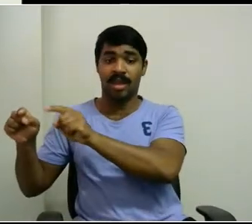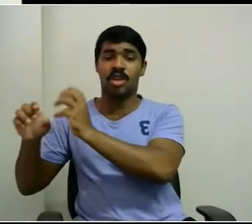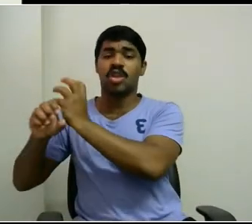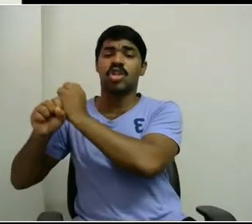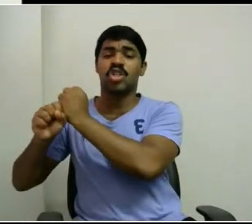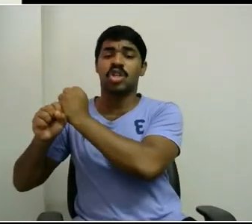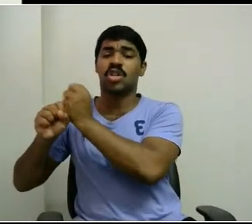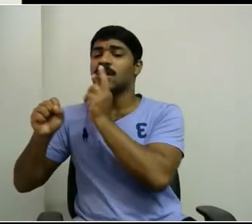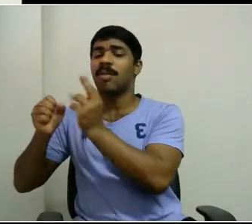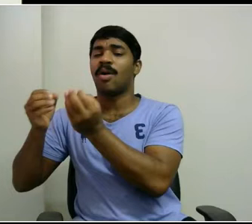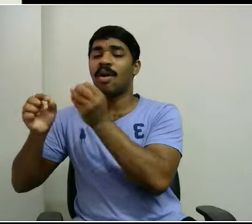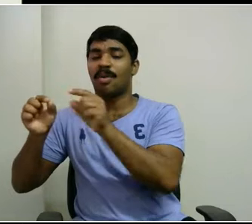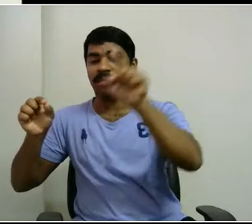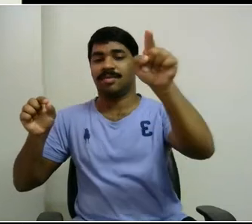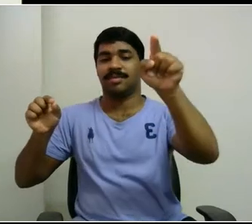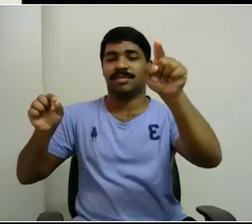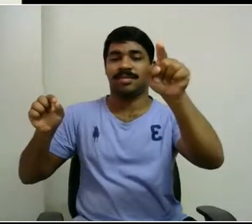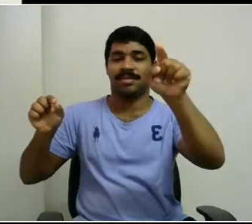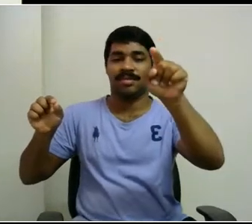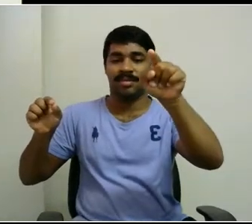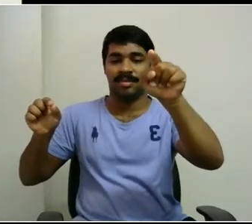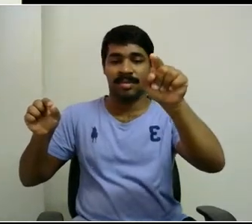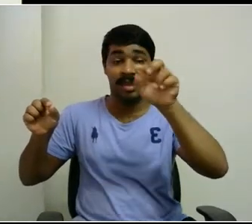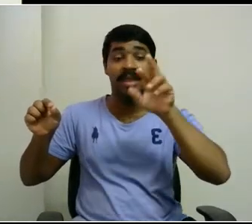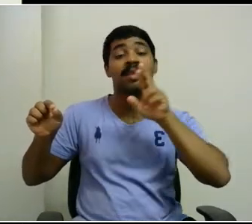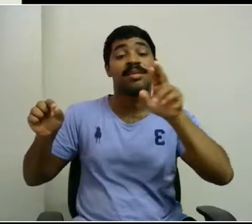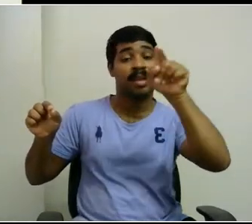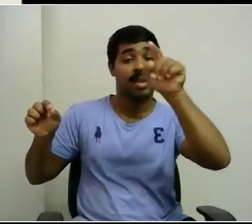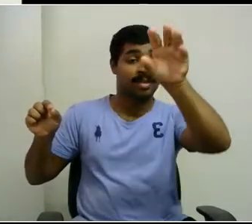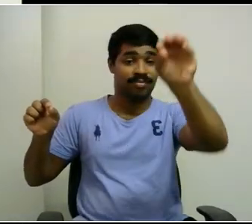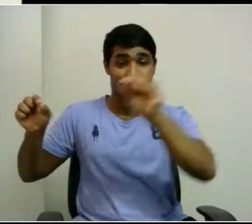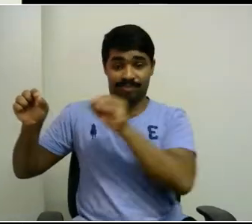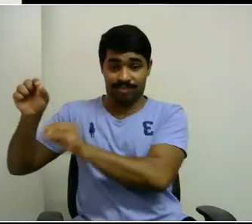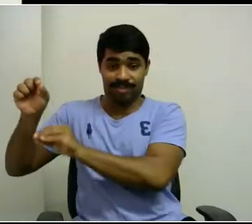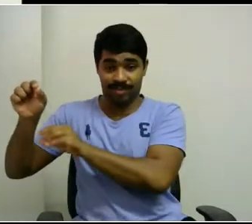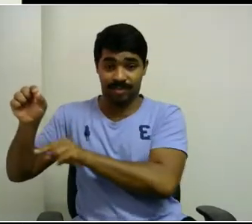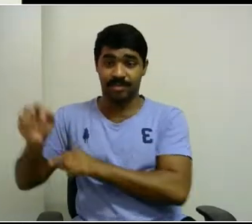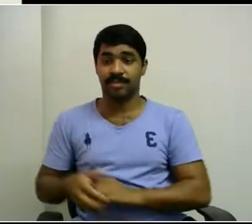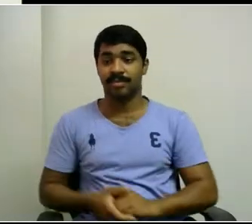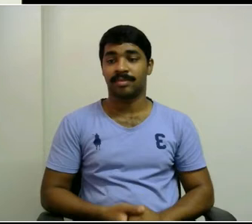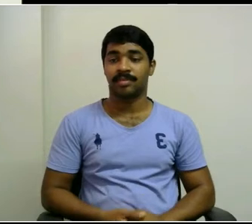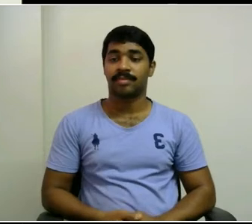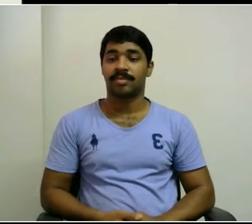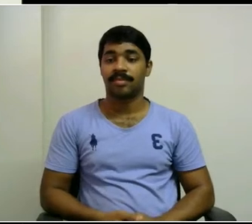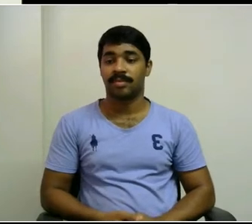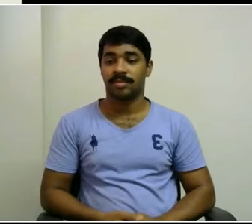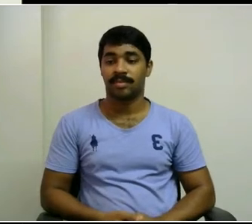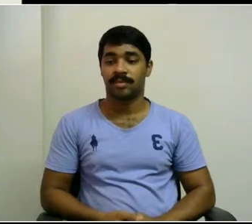Tá? Então, só vou substituir aqui, ó. Então, na verdade, fica 3 menos raiz de 2